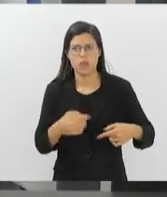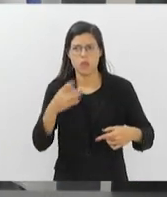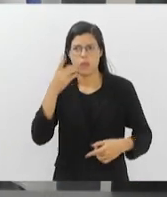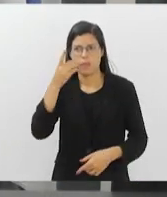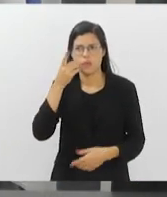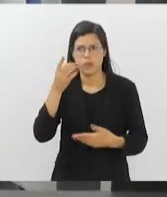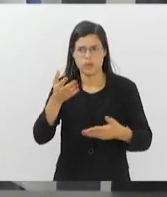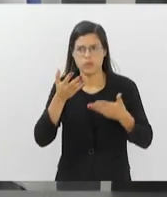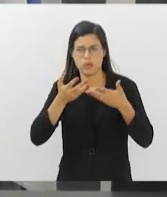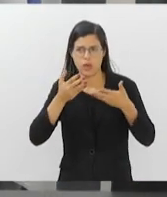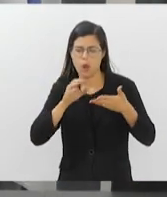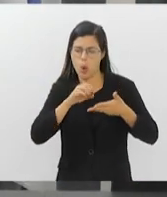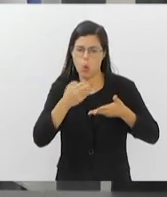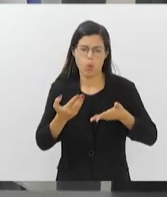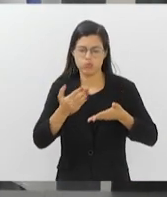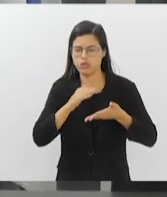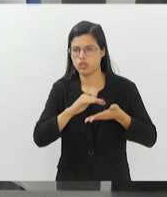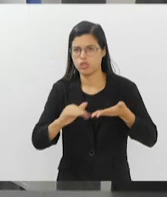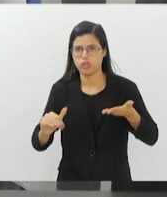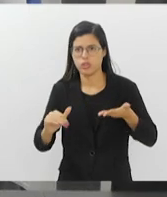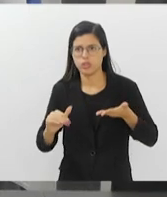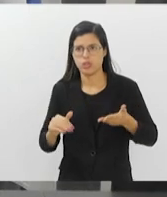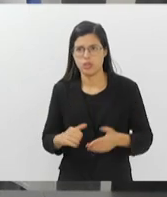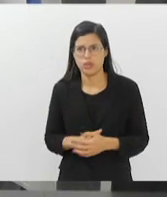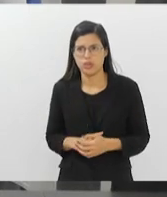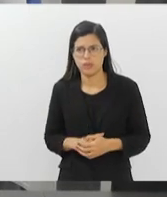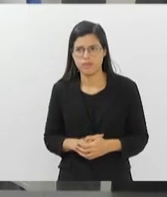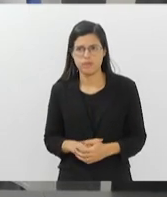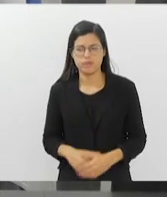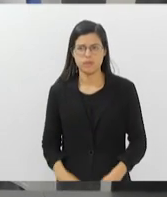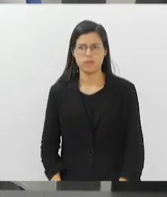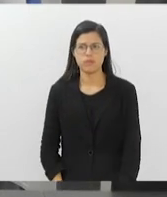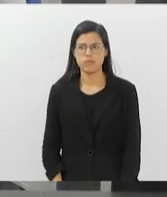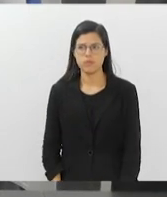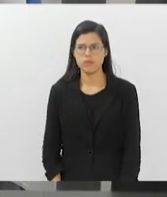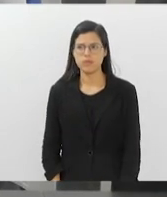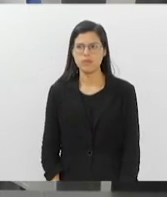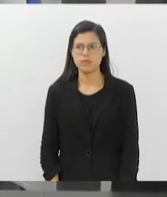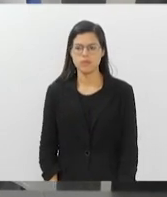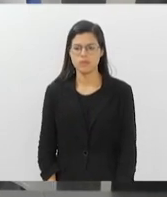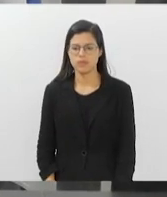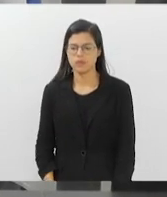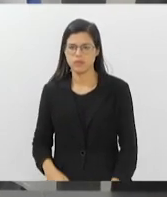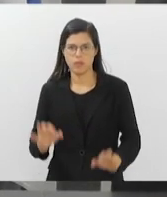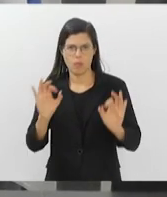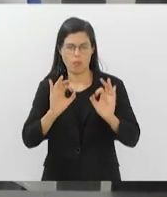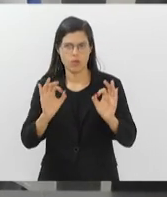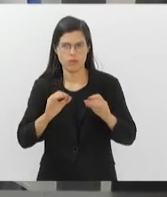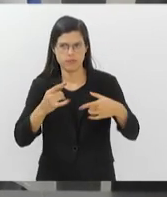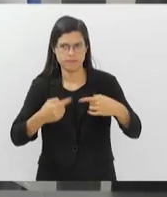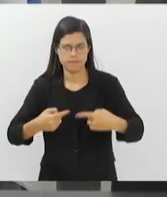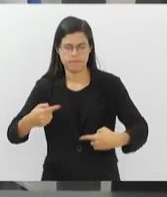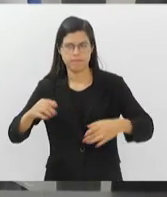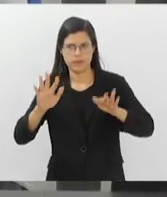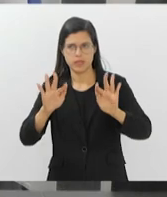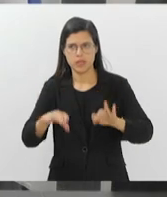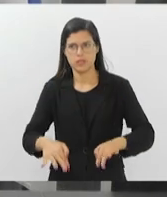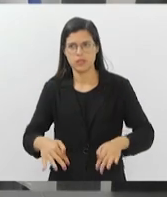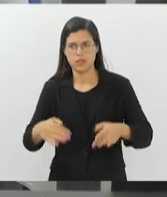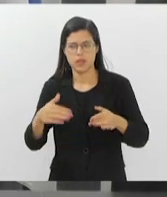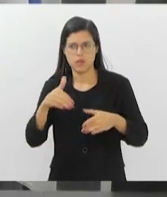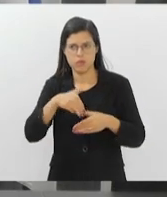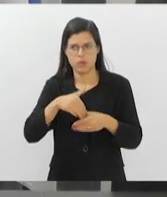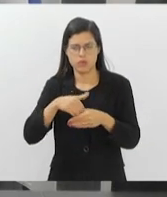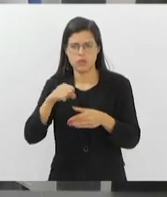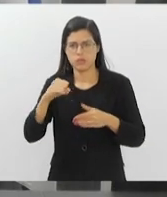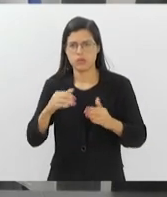a matéria ou retirar algum dos itens do bloco? Não havendo quem queira discutir, encerrada a discussão e em